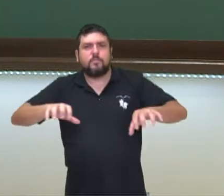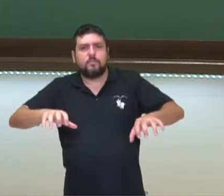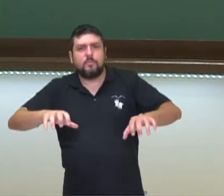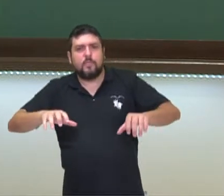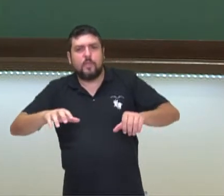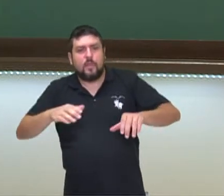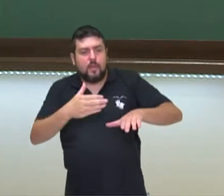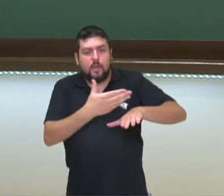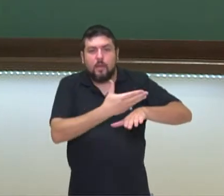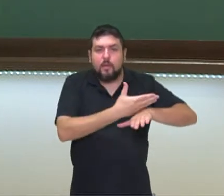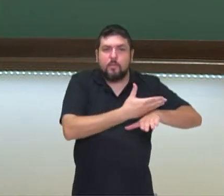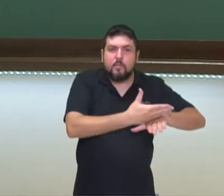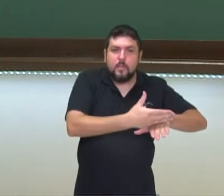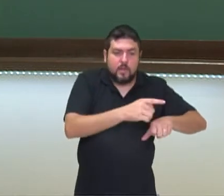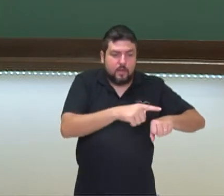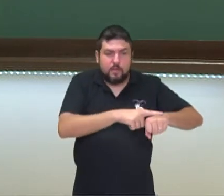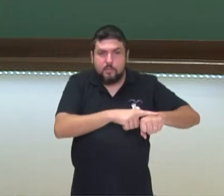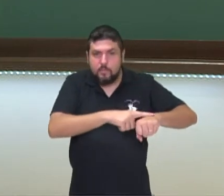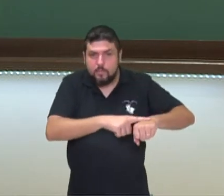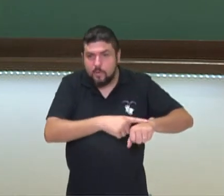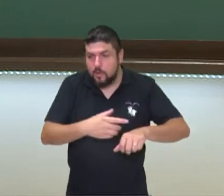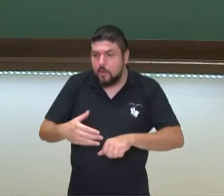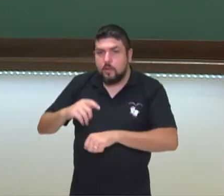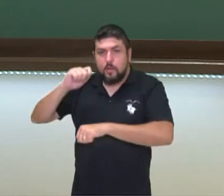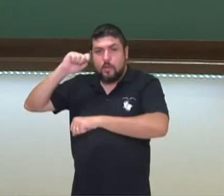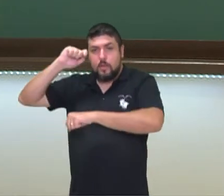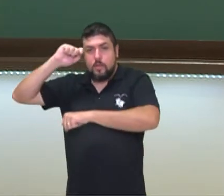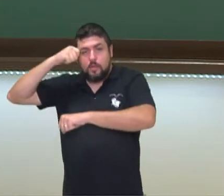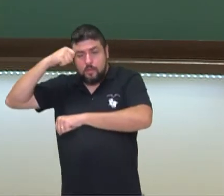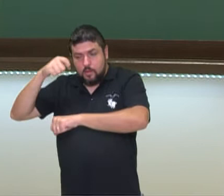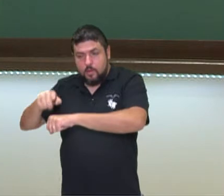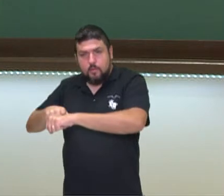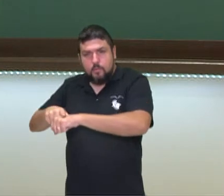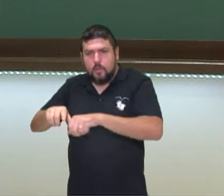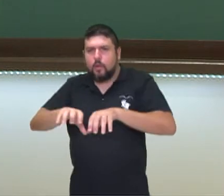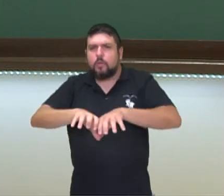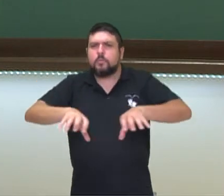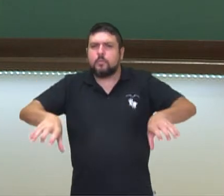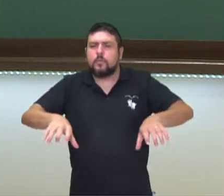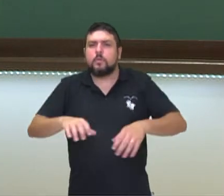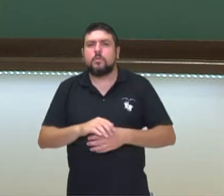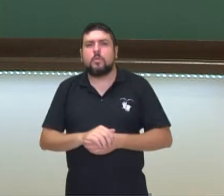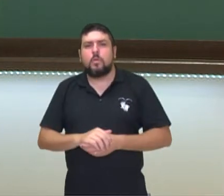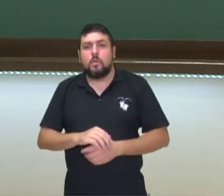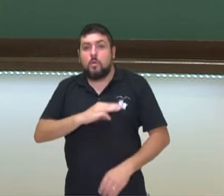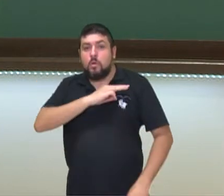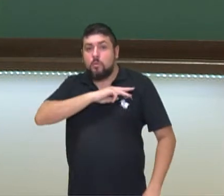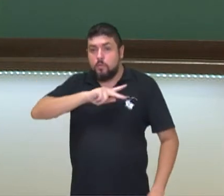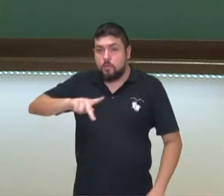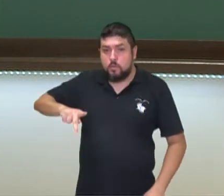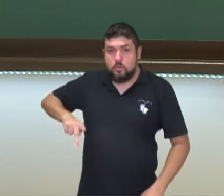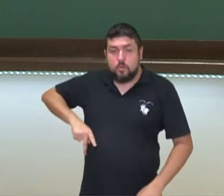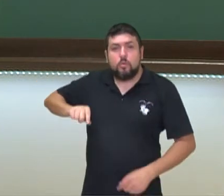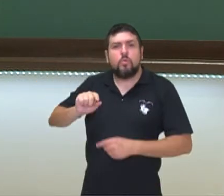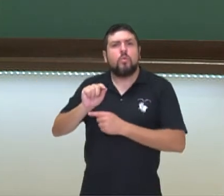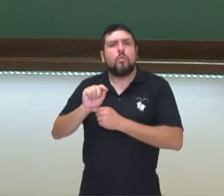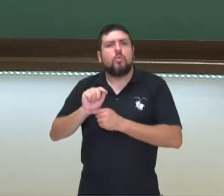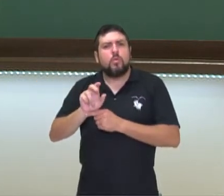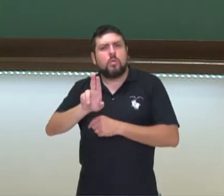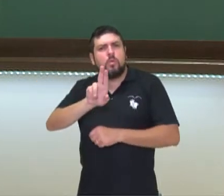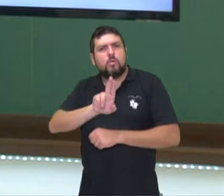pessoas em ambientes por cor da pele. E o Martin Luther King combateu exatamente isso usando o